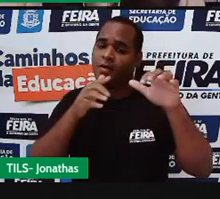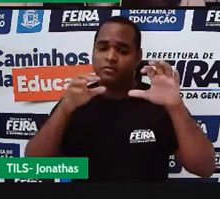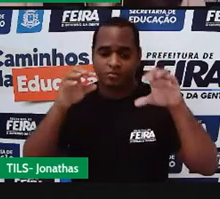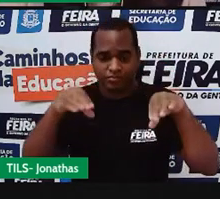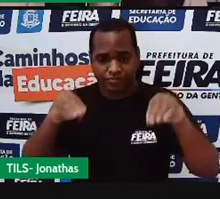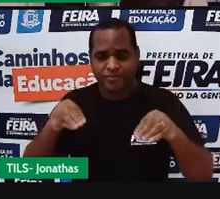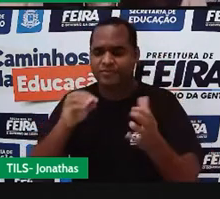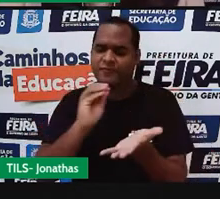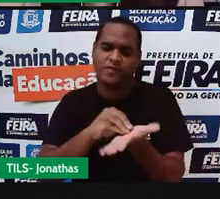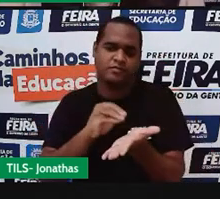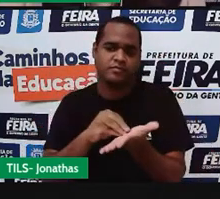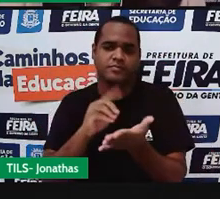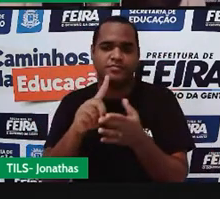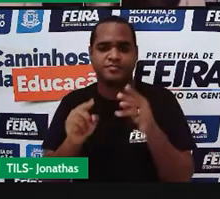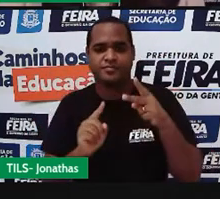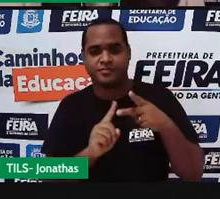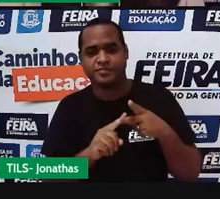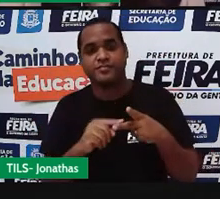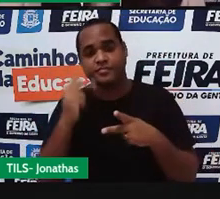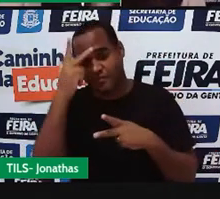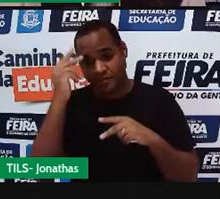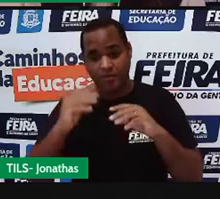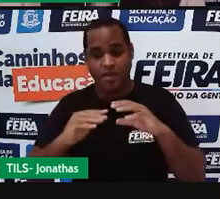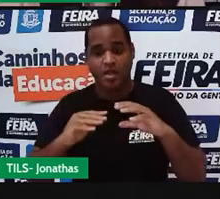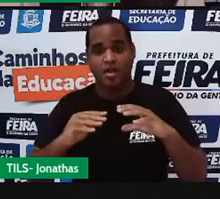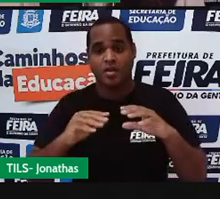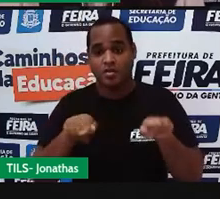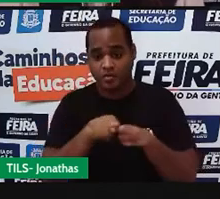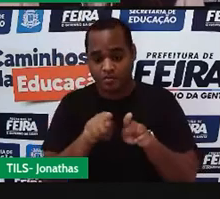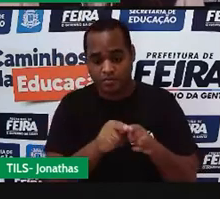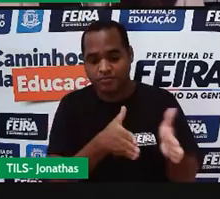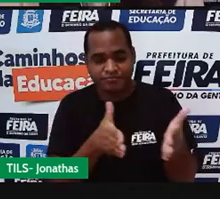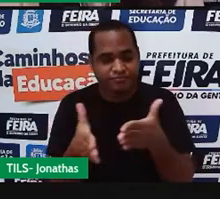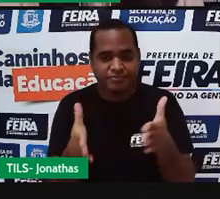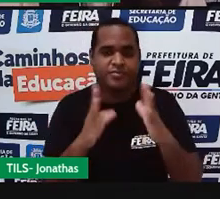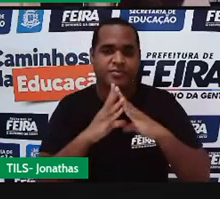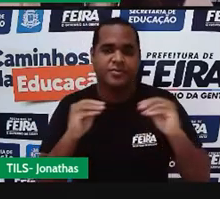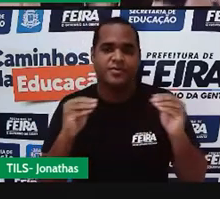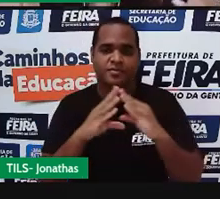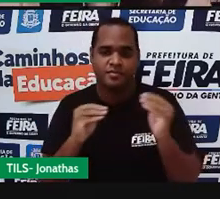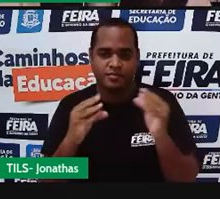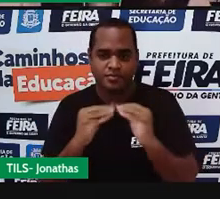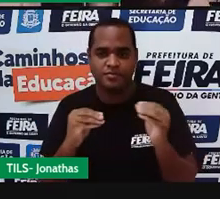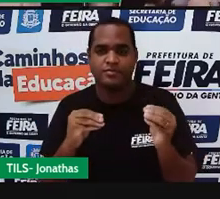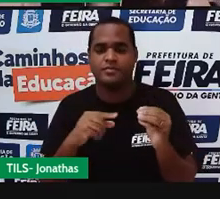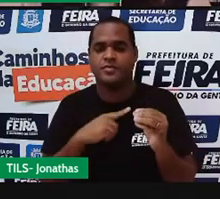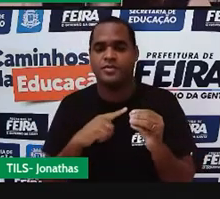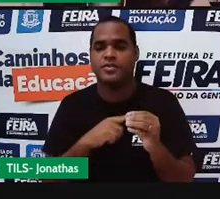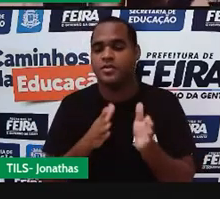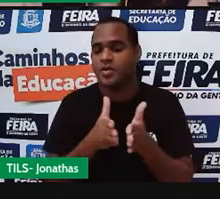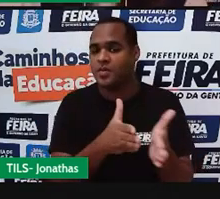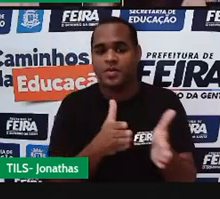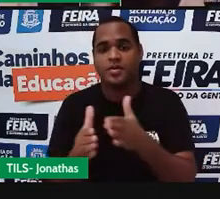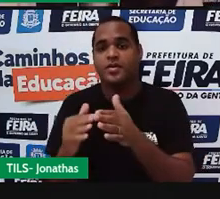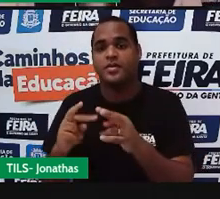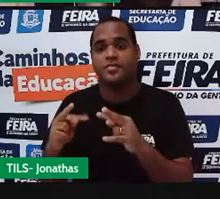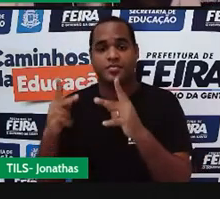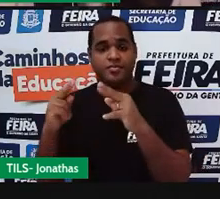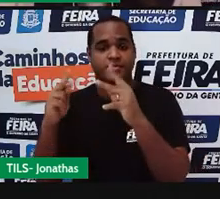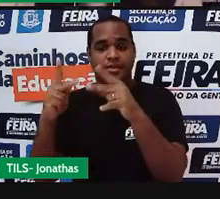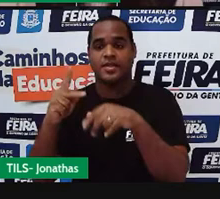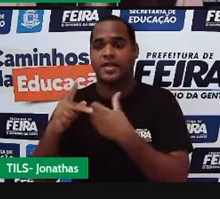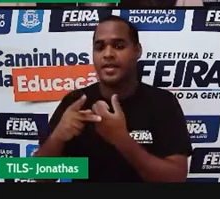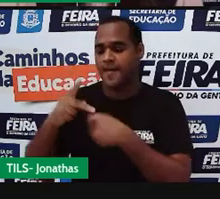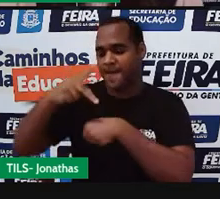essa escassez de água pode levar o desaparecimento de rios É Esse aumento da temperatura pode provocar o derretimento